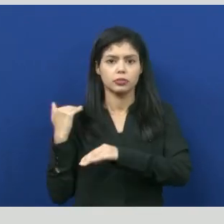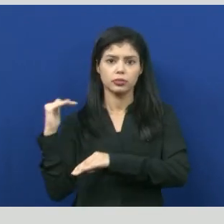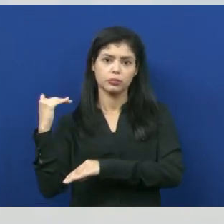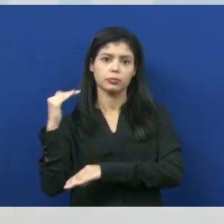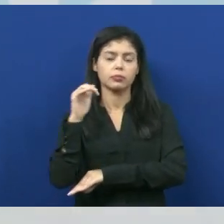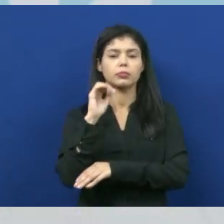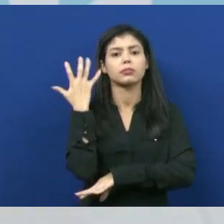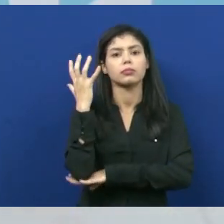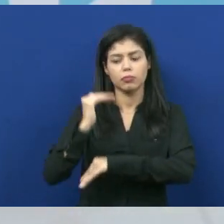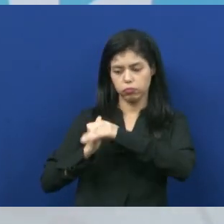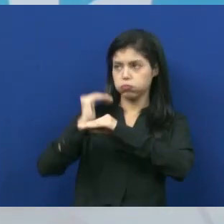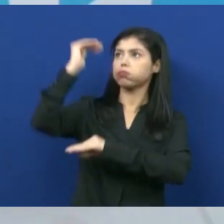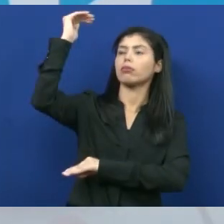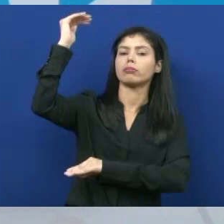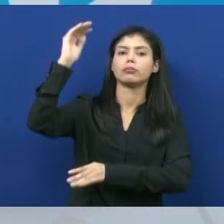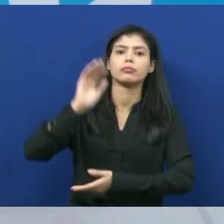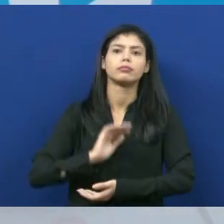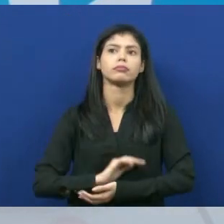maiores.